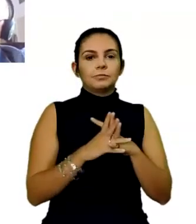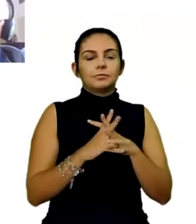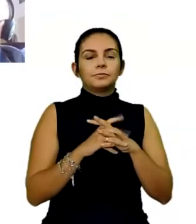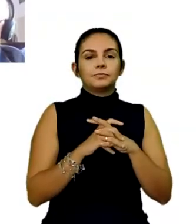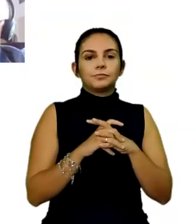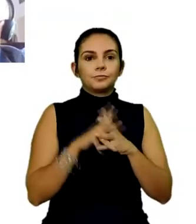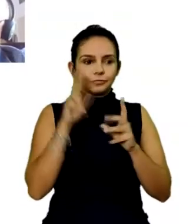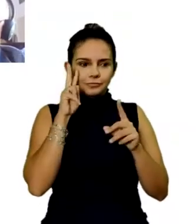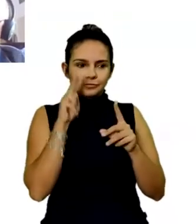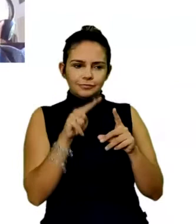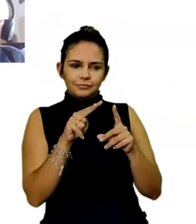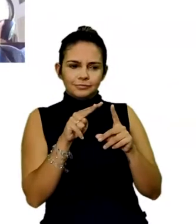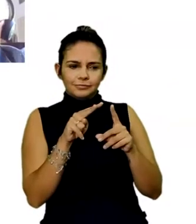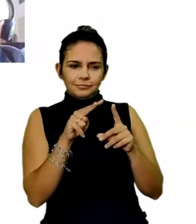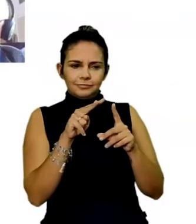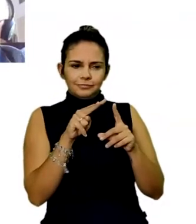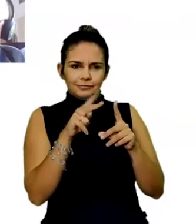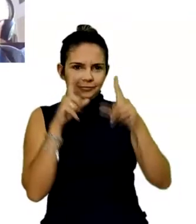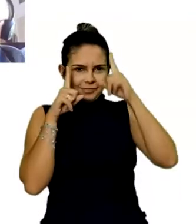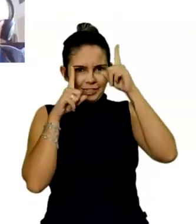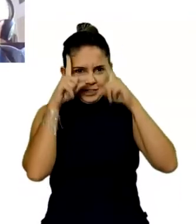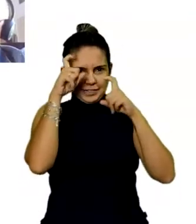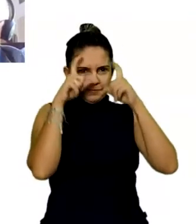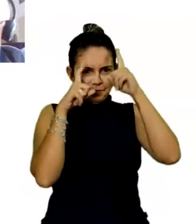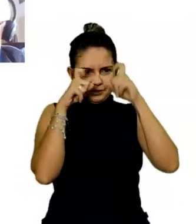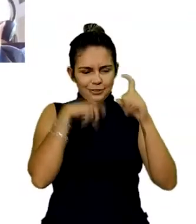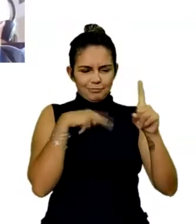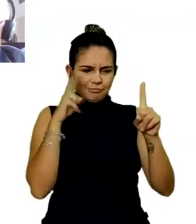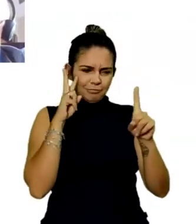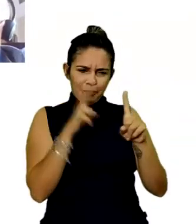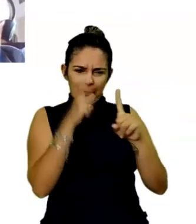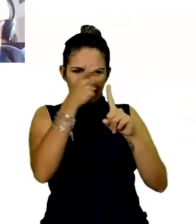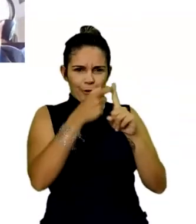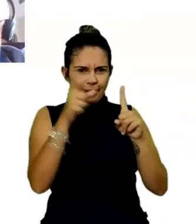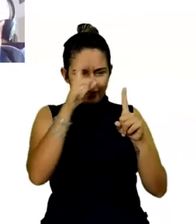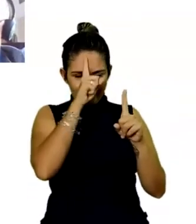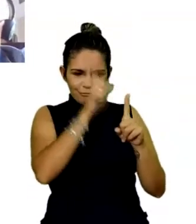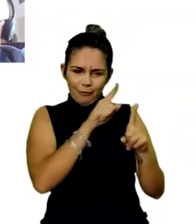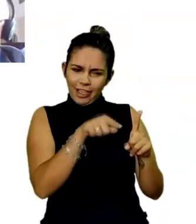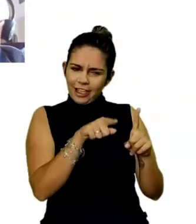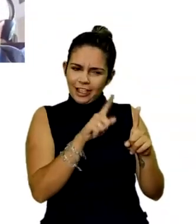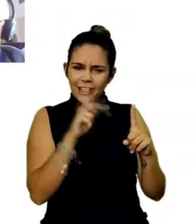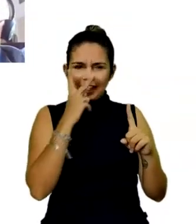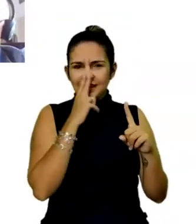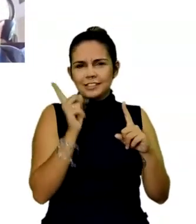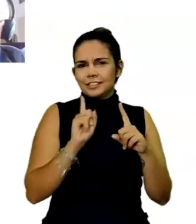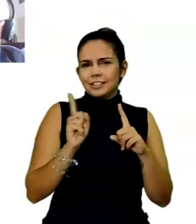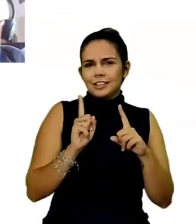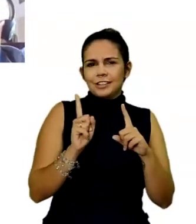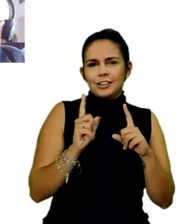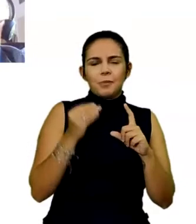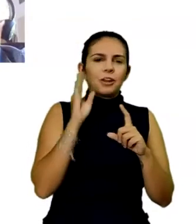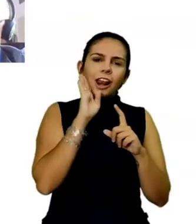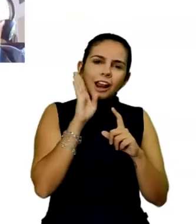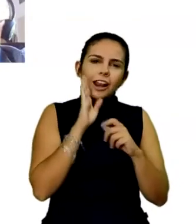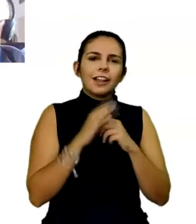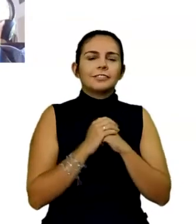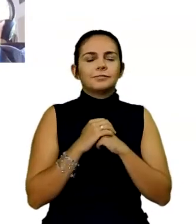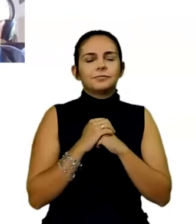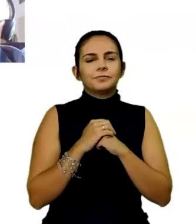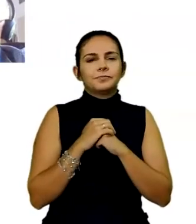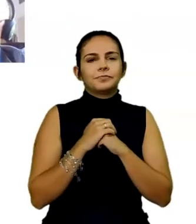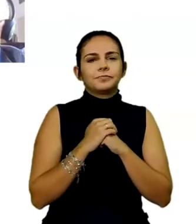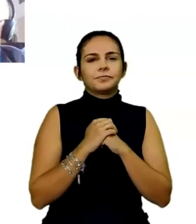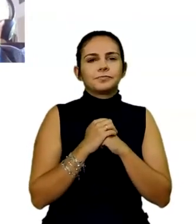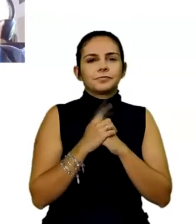Só do olhar ou da expressão, o jeito que olha, já sabe que não é, que eu não acho que seja muito legal aquilo.